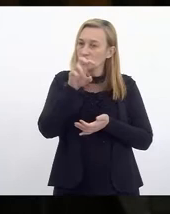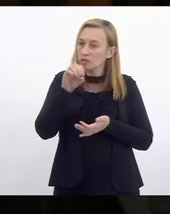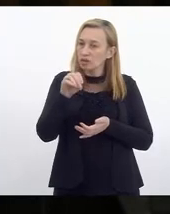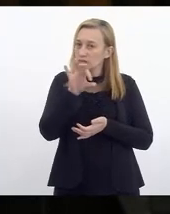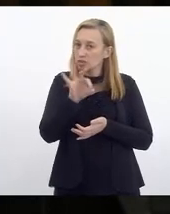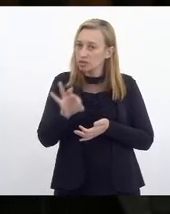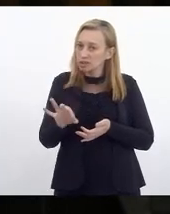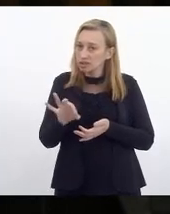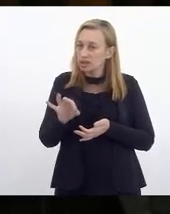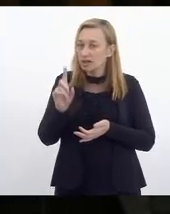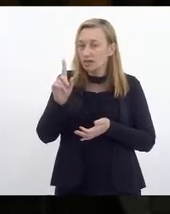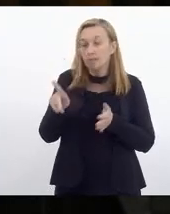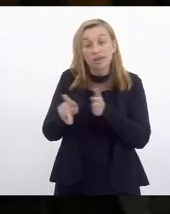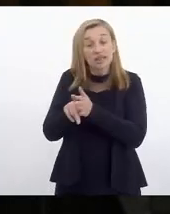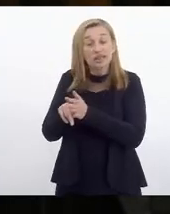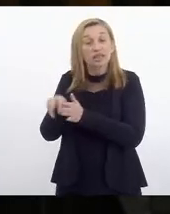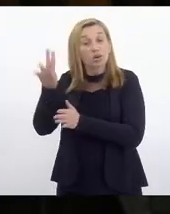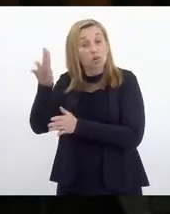50% é da União,